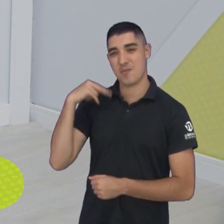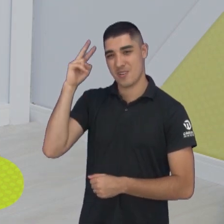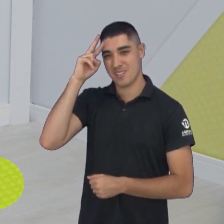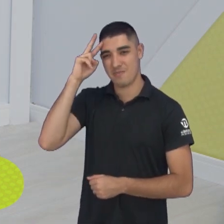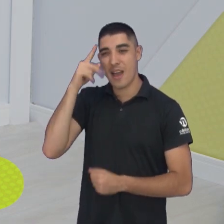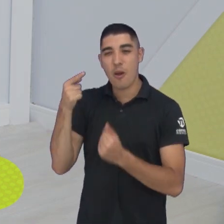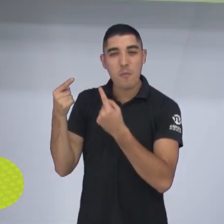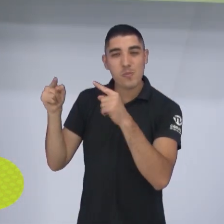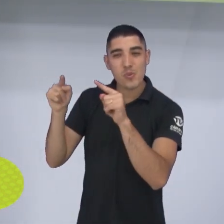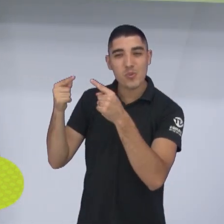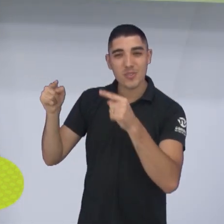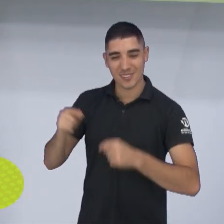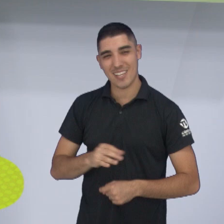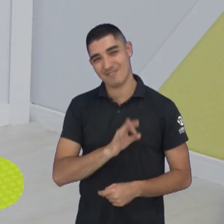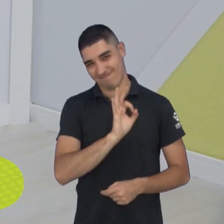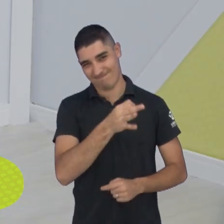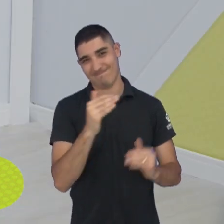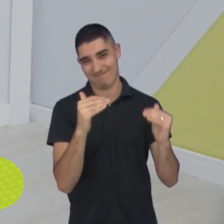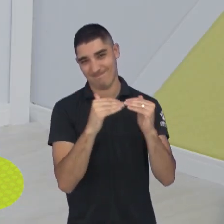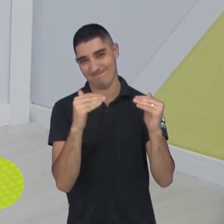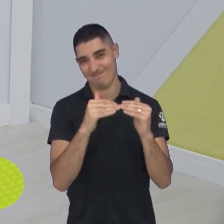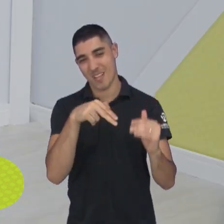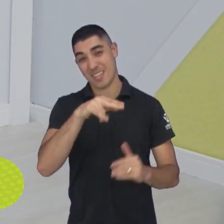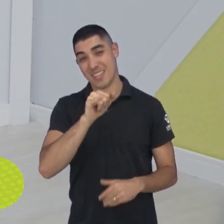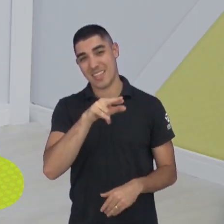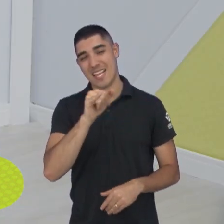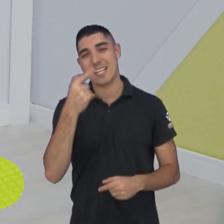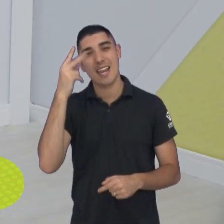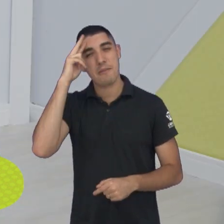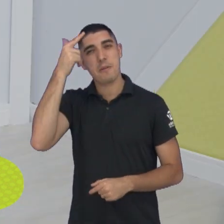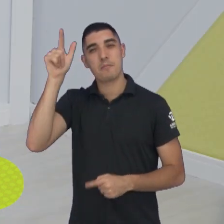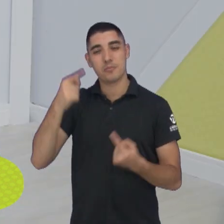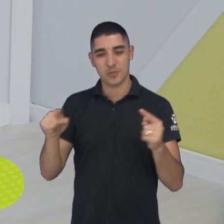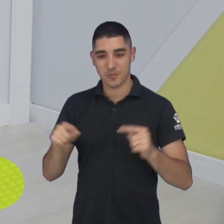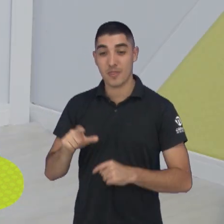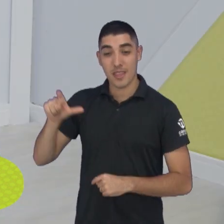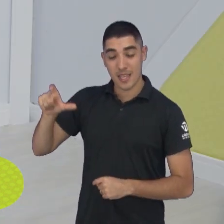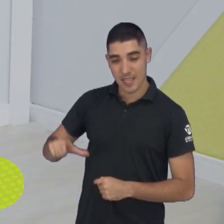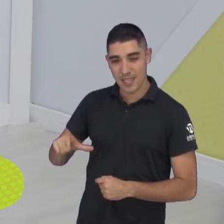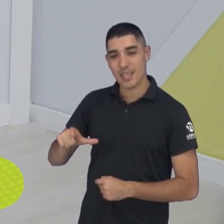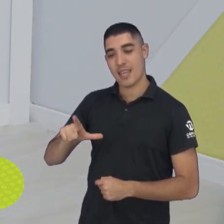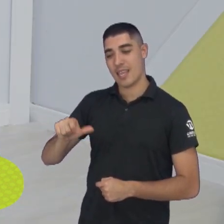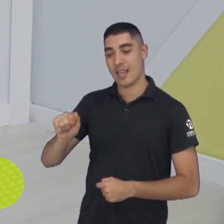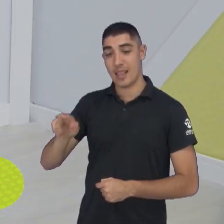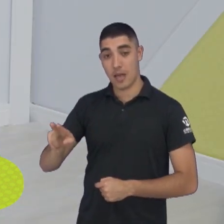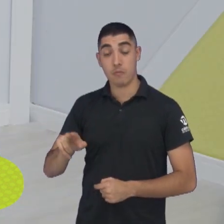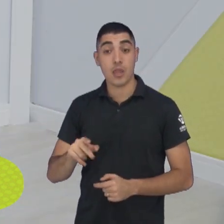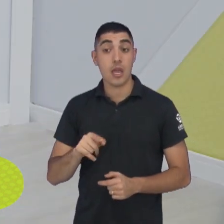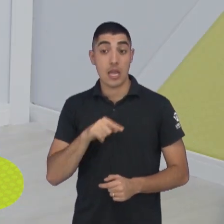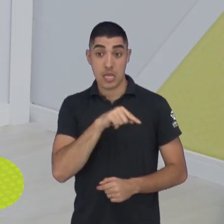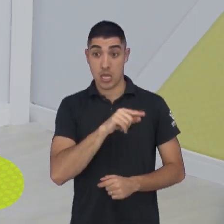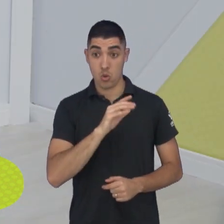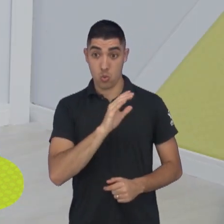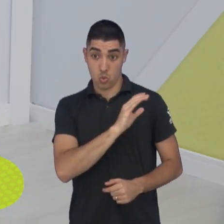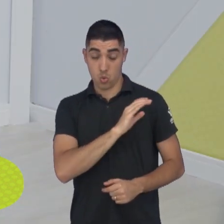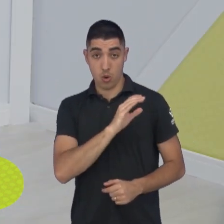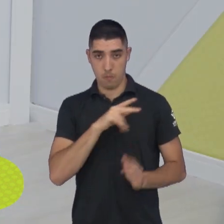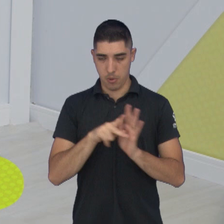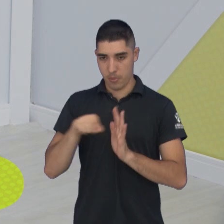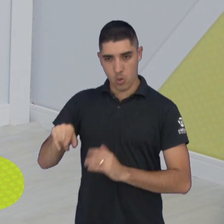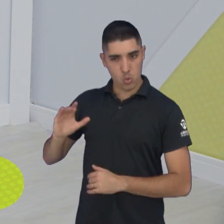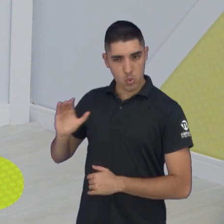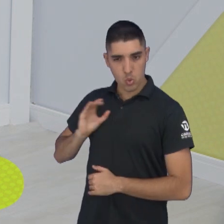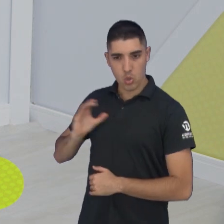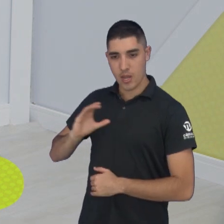Exatamente. Que é? Exatamente. É verdade. A Lau Isaías, 7 pontos e 8 rebotes. Pelo lado do Corinthians, a Clarissa, 14 pontos,